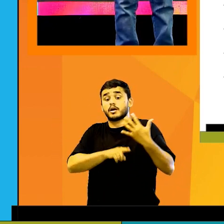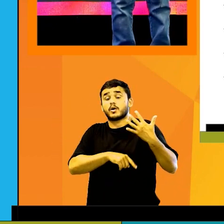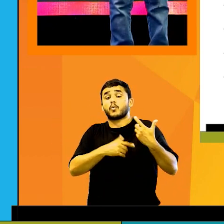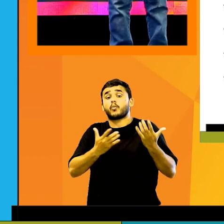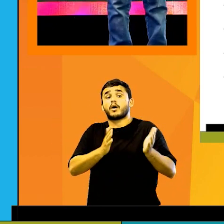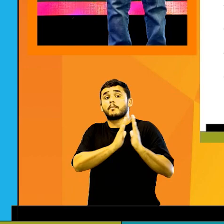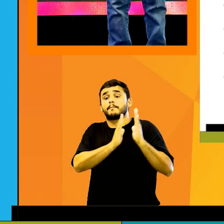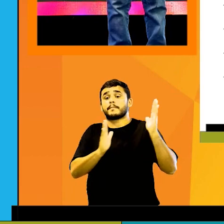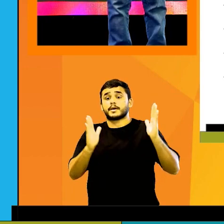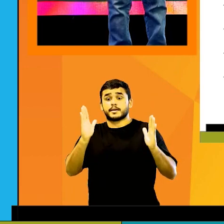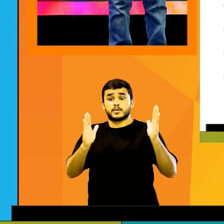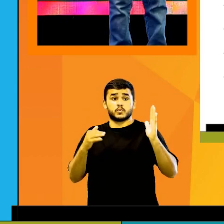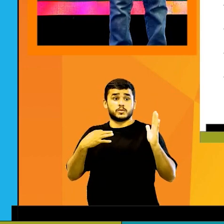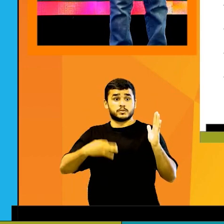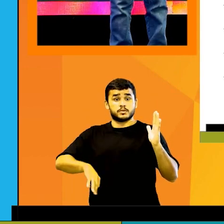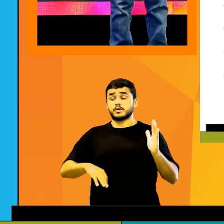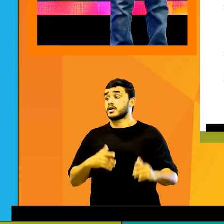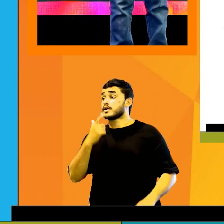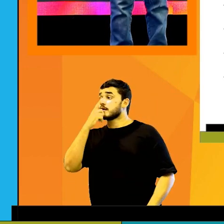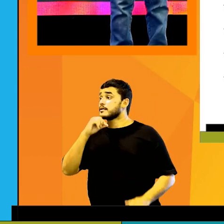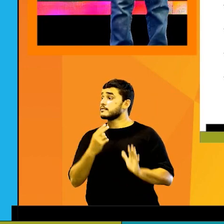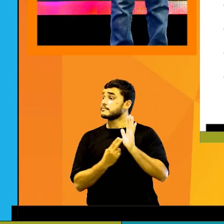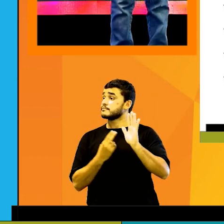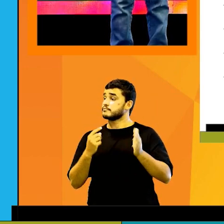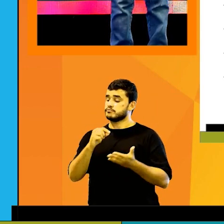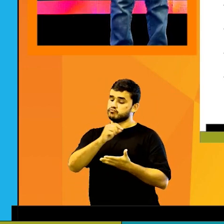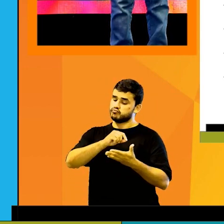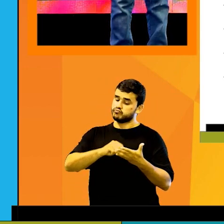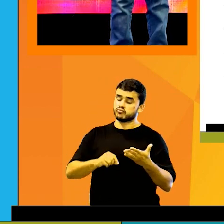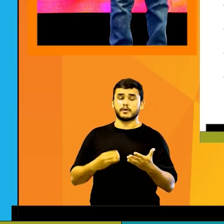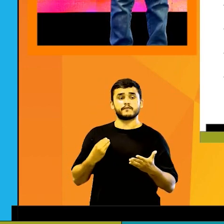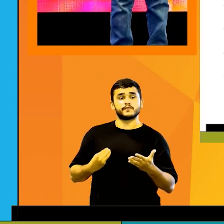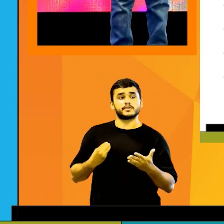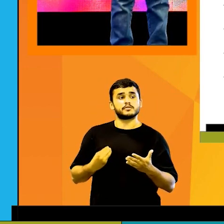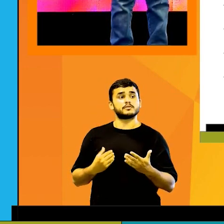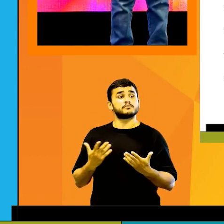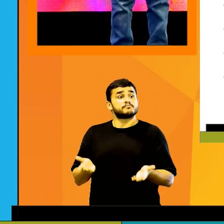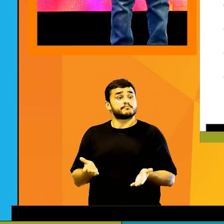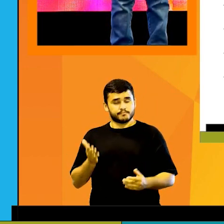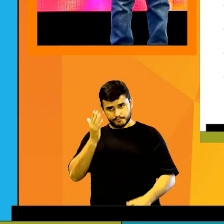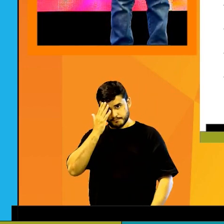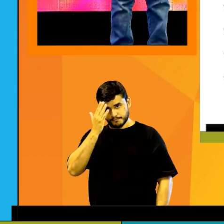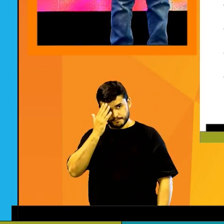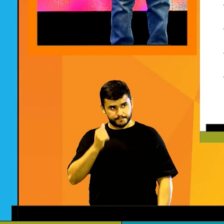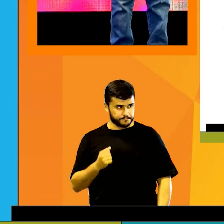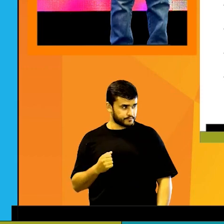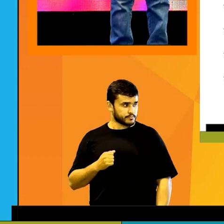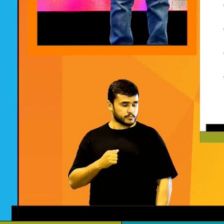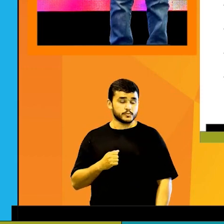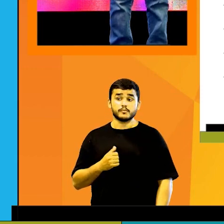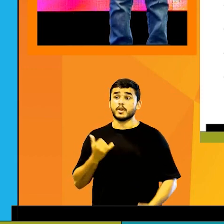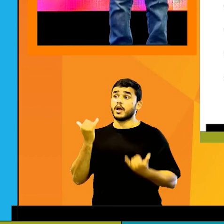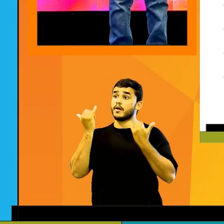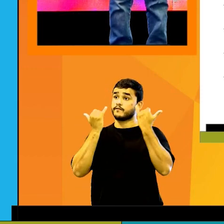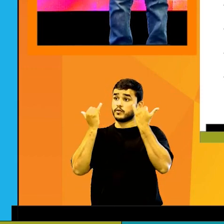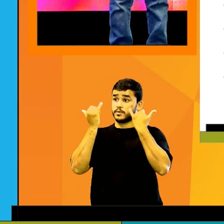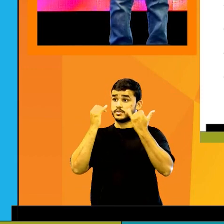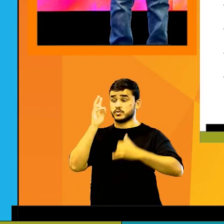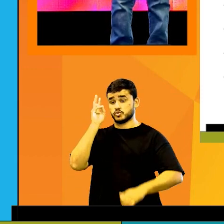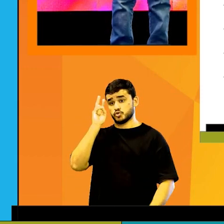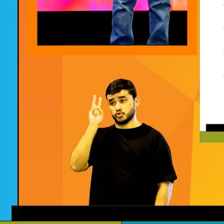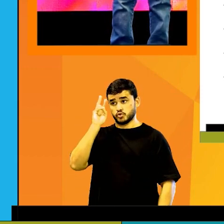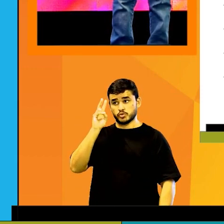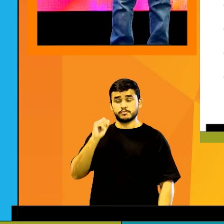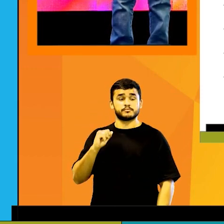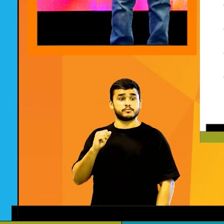escritor viveu, a época em que aquele escritor, autor do texto acima, escreveu, produziu. Então são informações históricas,